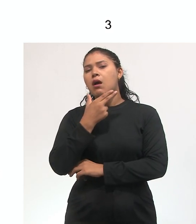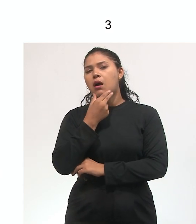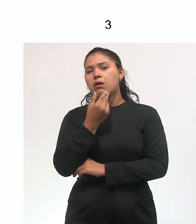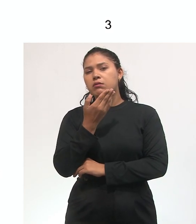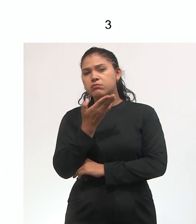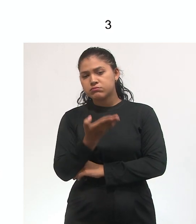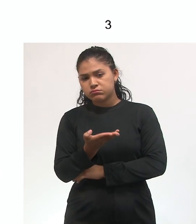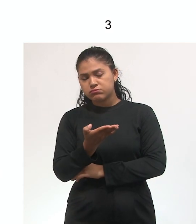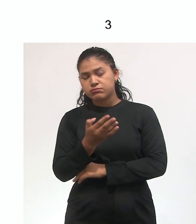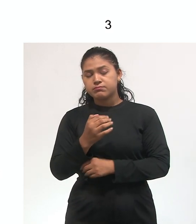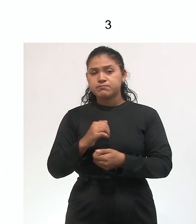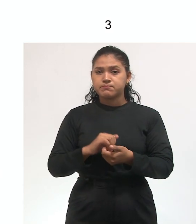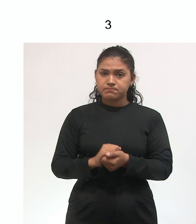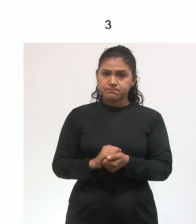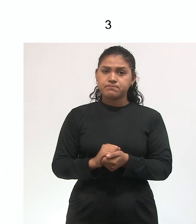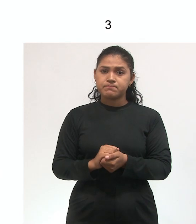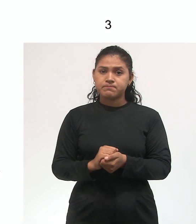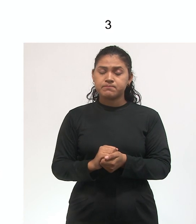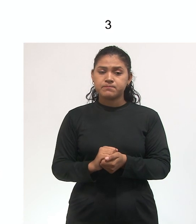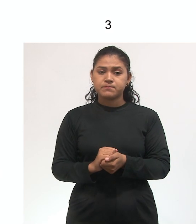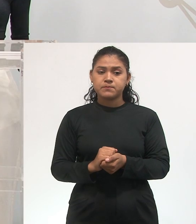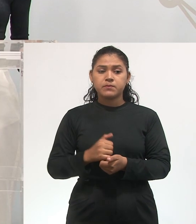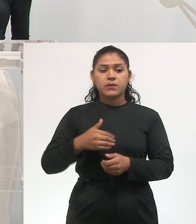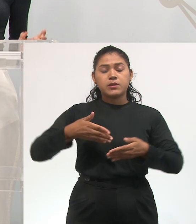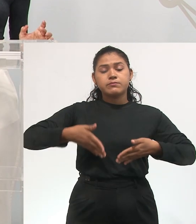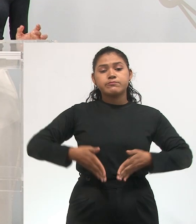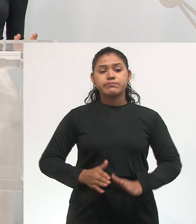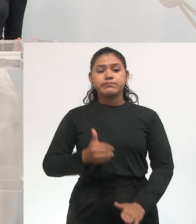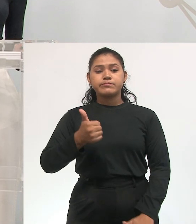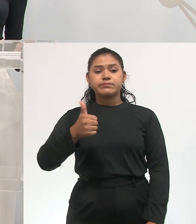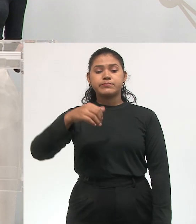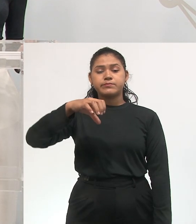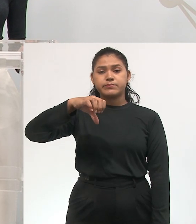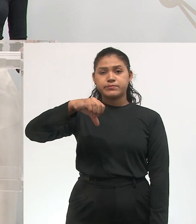ele nasceu em 1818 e morreu em